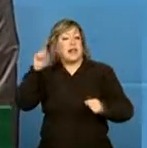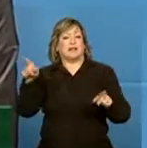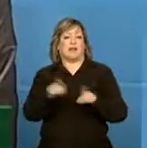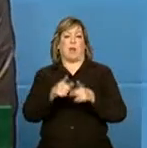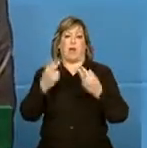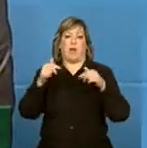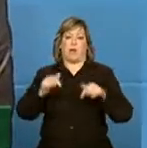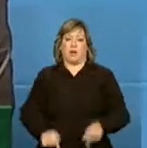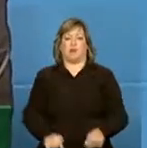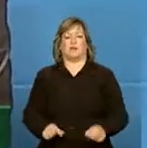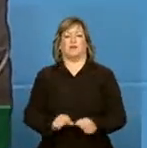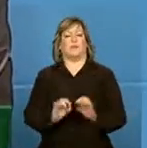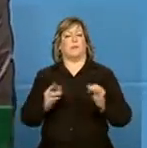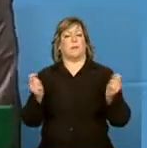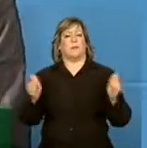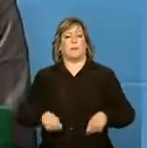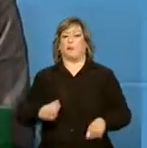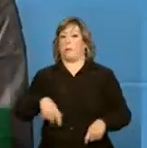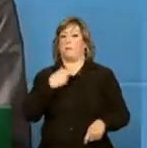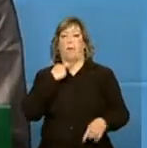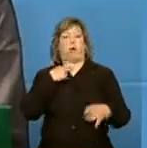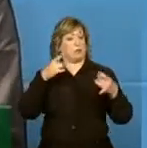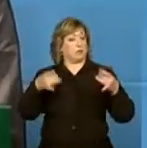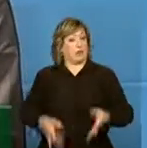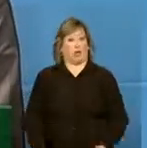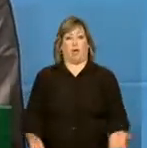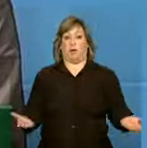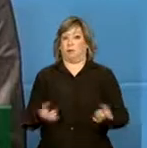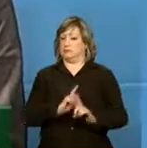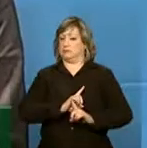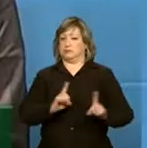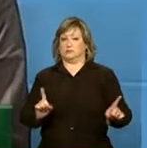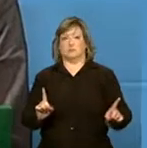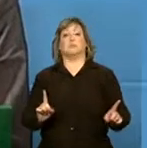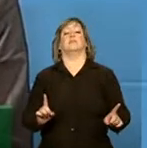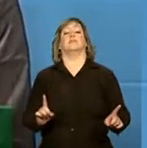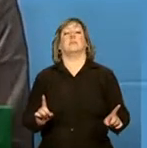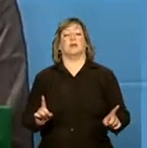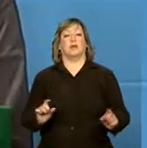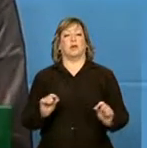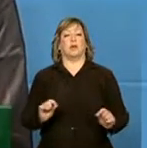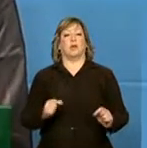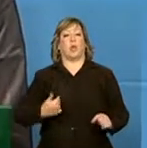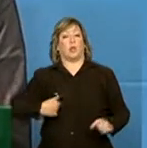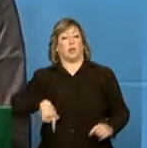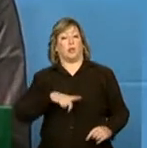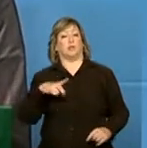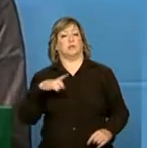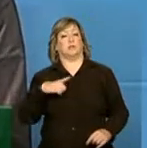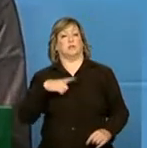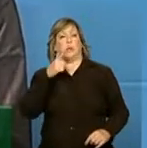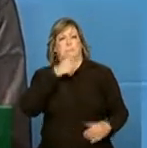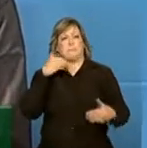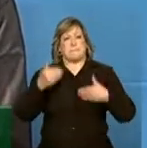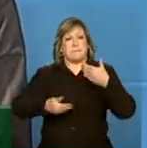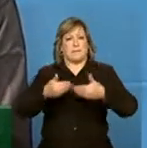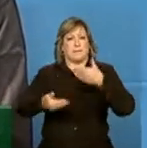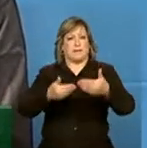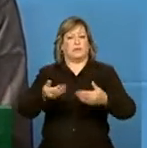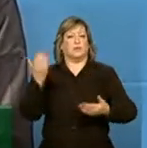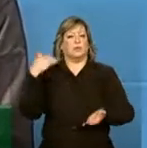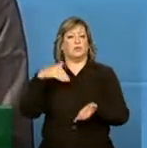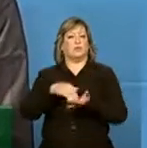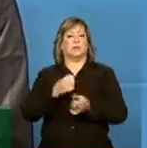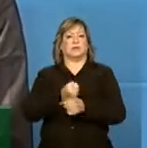aconteça. Nós não podemos desistir, não agora e nem enquanto tenhamos atingido tanto progresso nos últimos